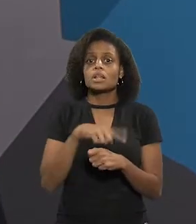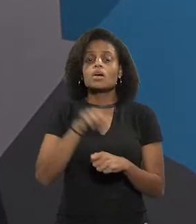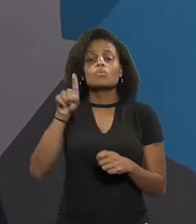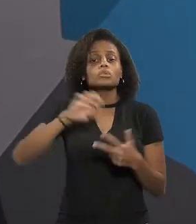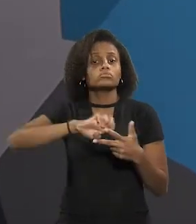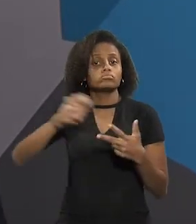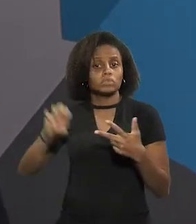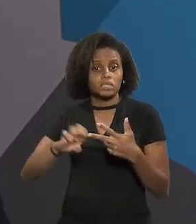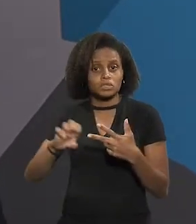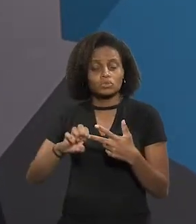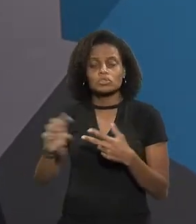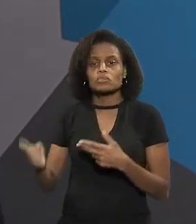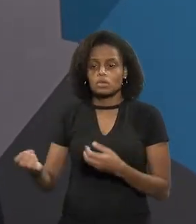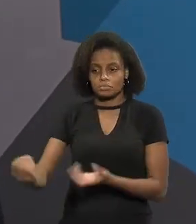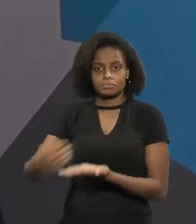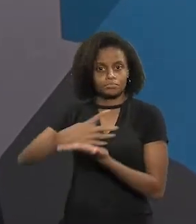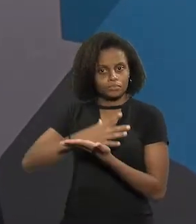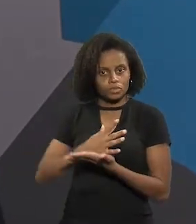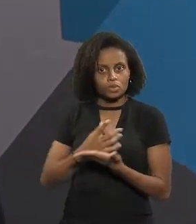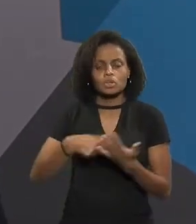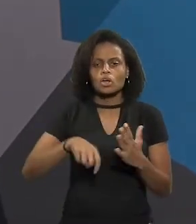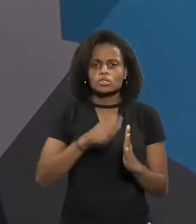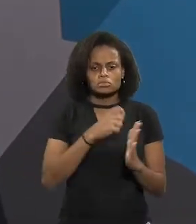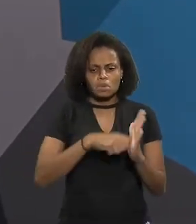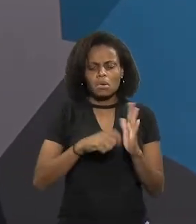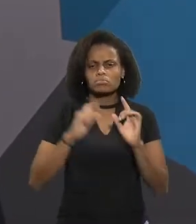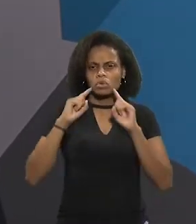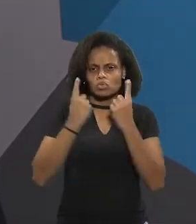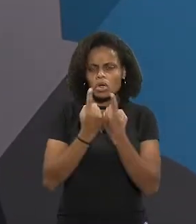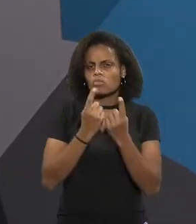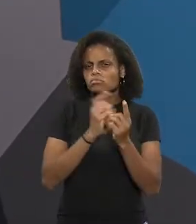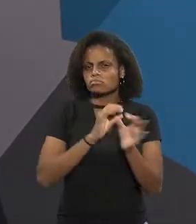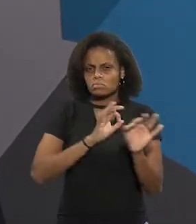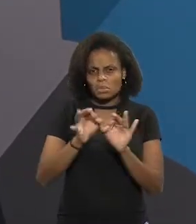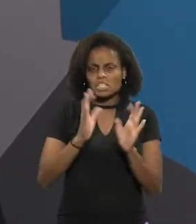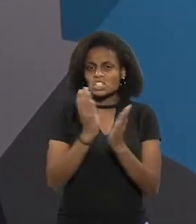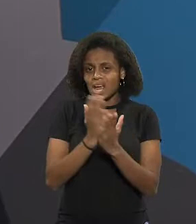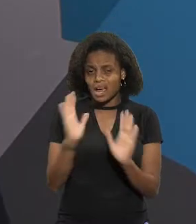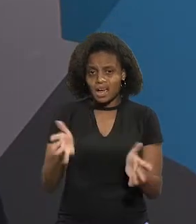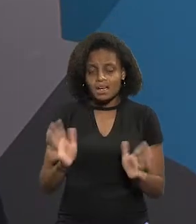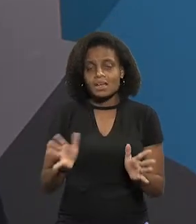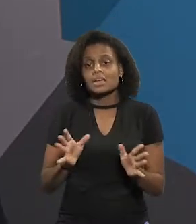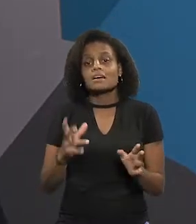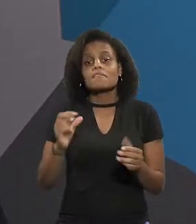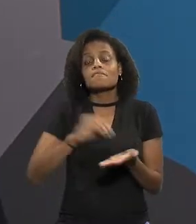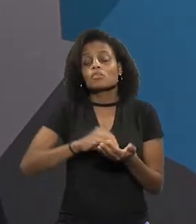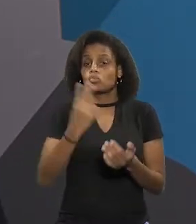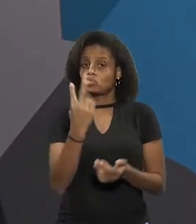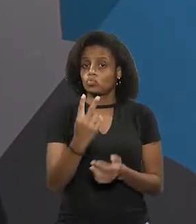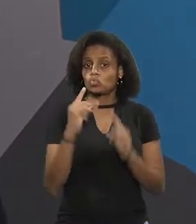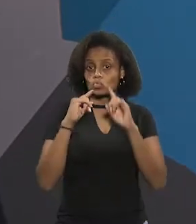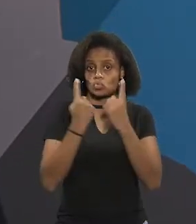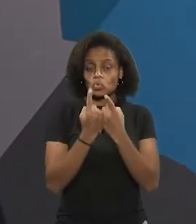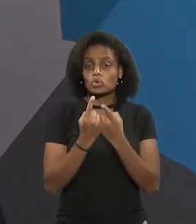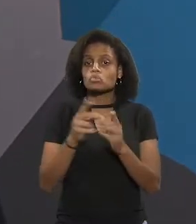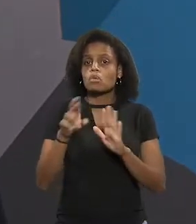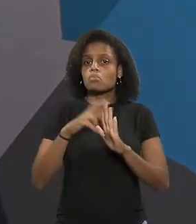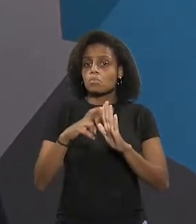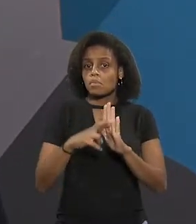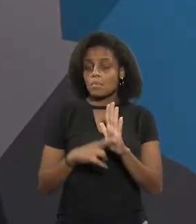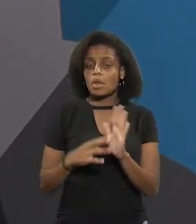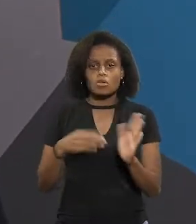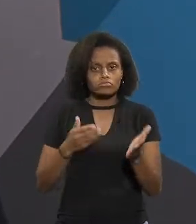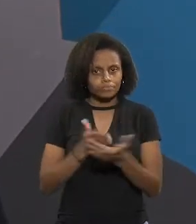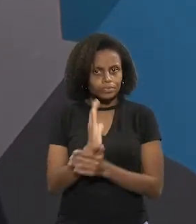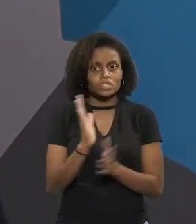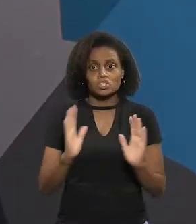Executivo, nós já fizemos todas as audiências, temos mais 2 ainda, mas já foi aprovado o relatório